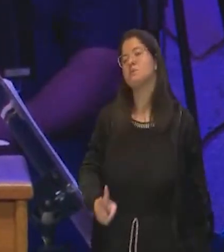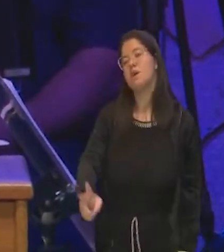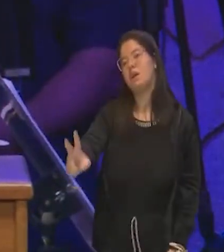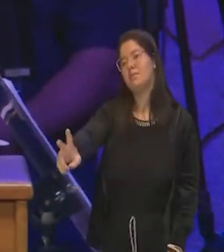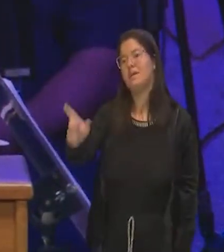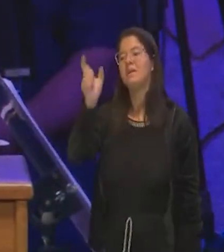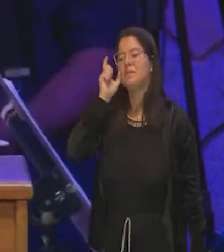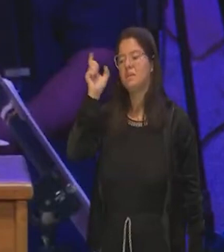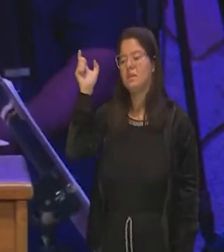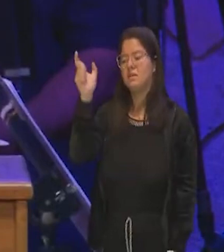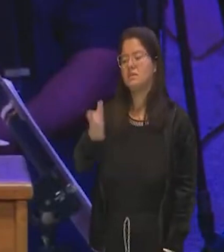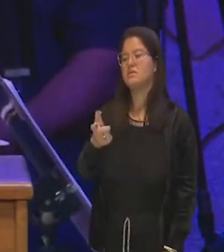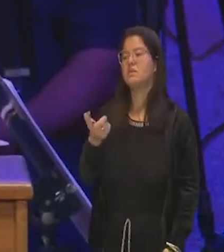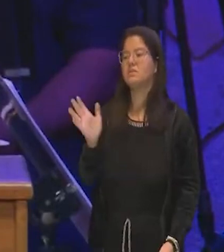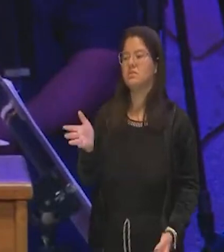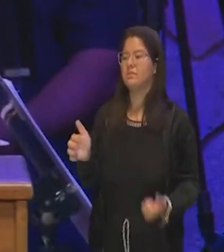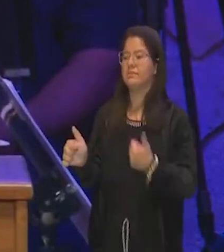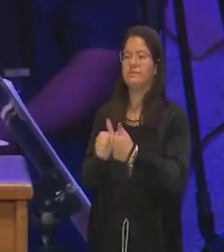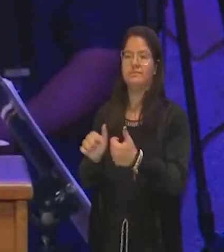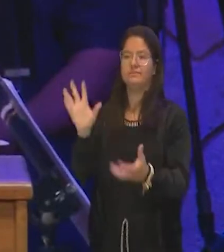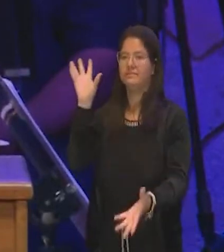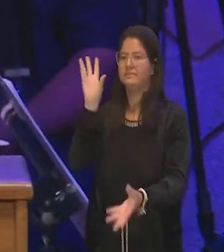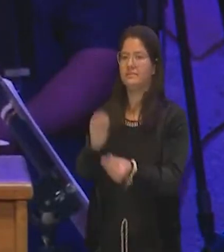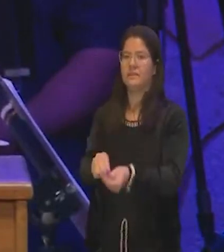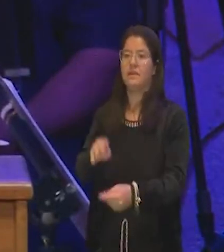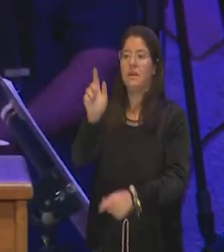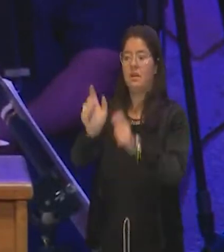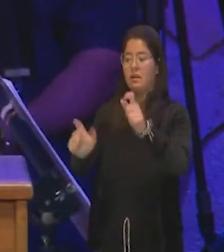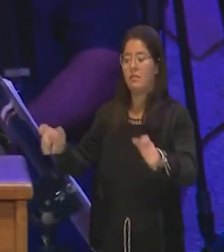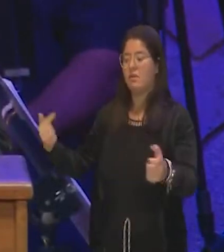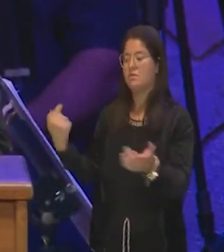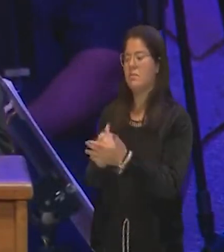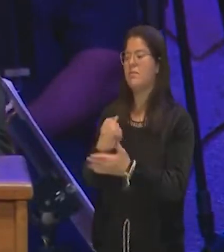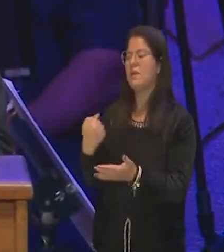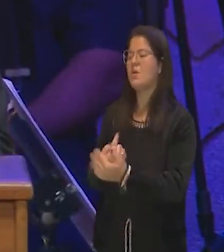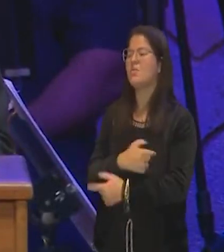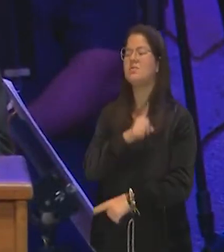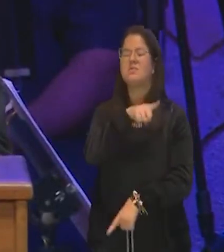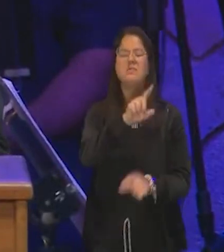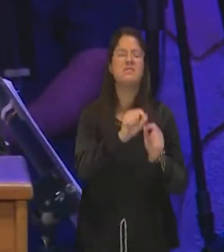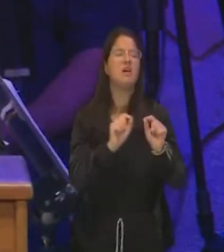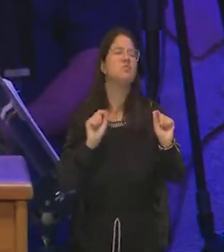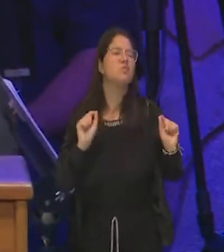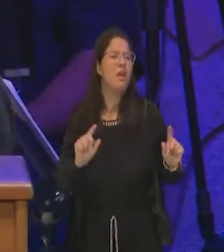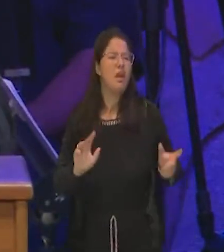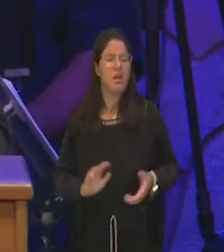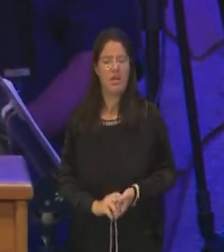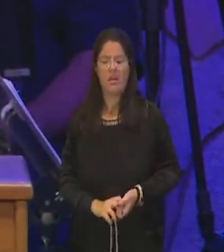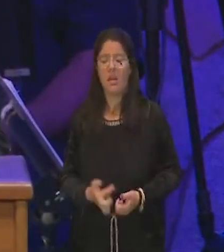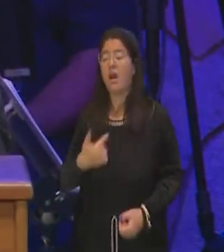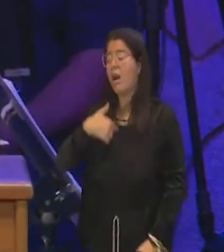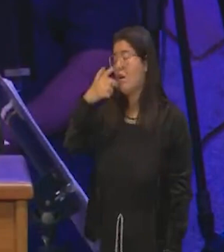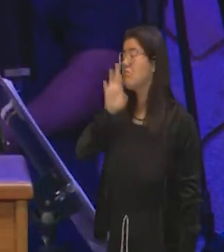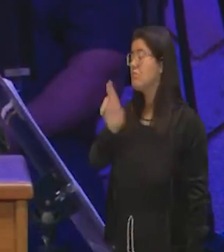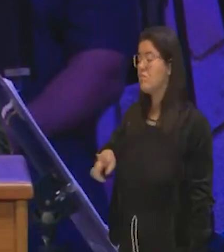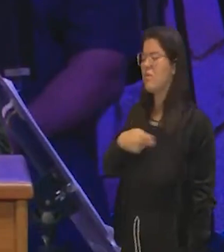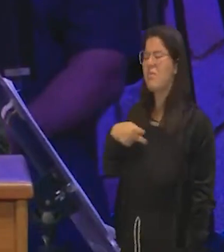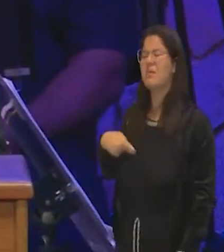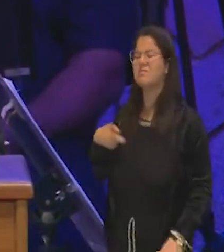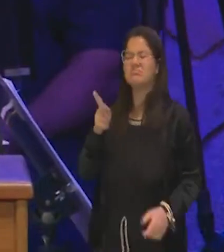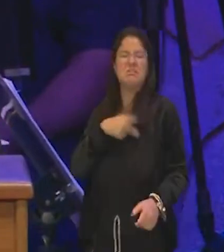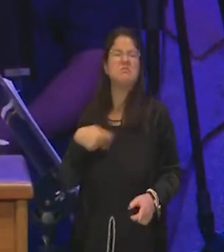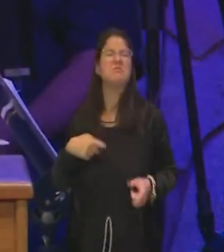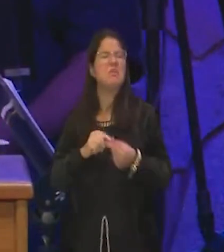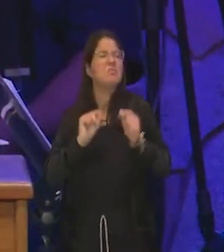ao final, à conclusão, quando as pessoas perguntam: você faz o quê? Eu sou pastor. O que o pastor